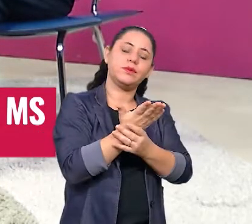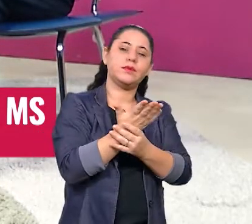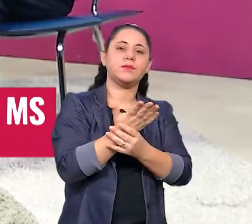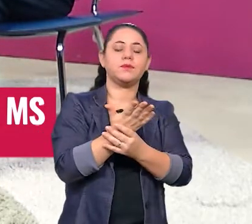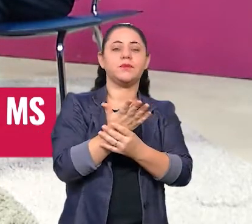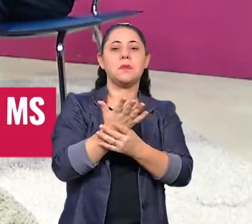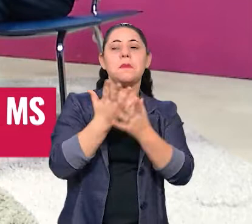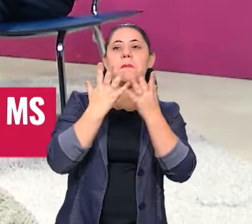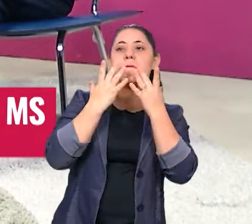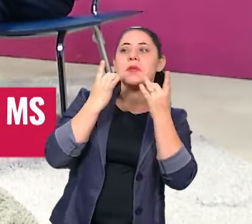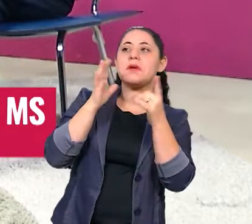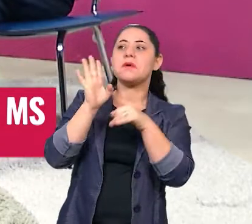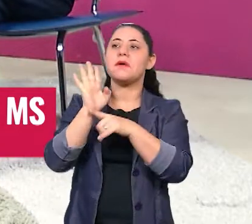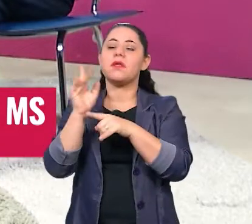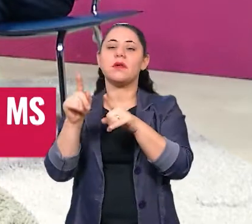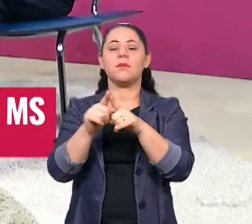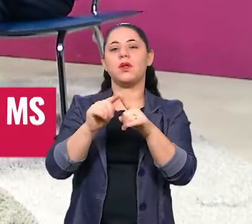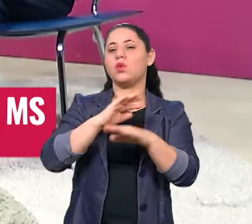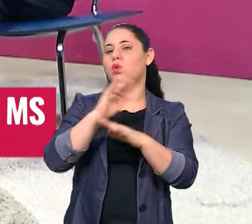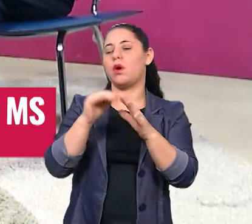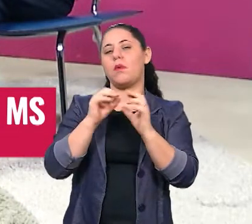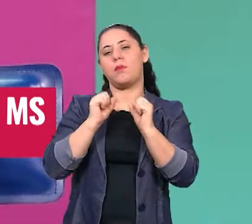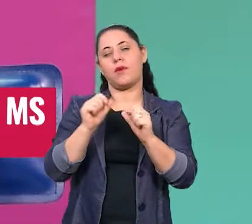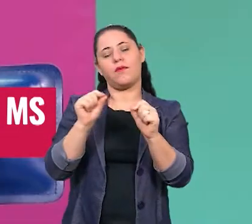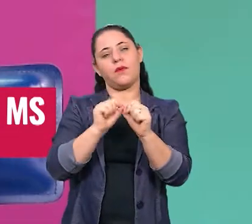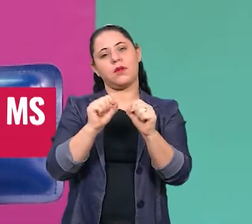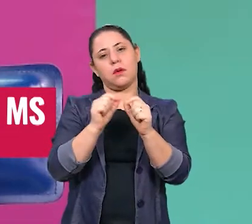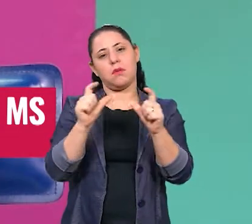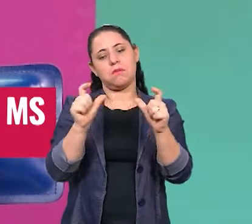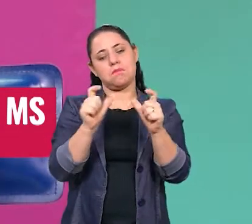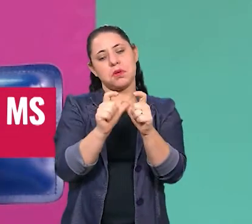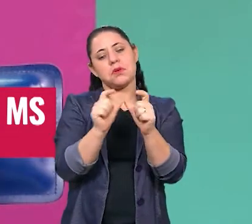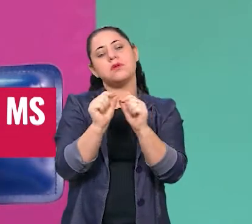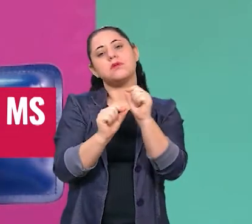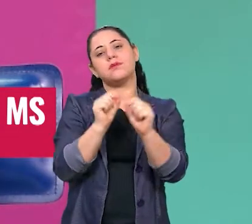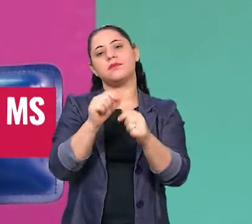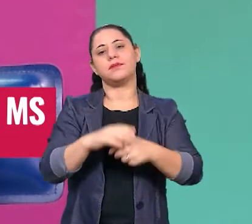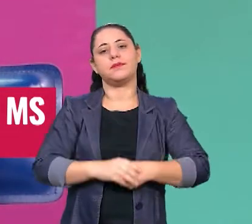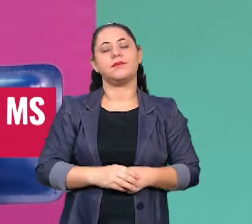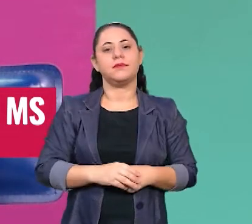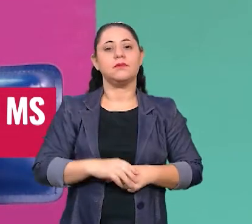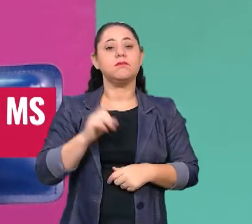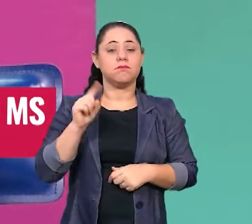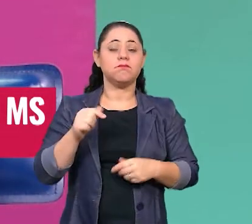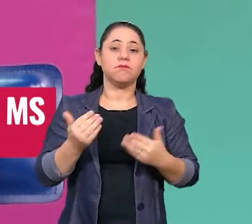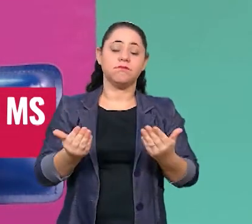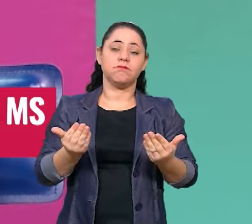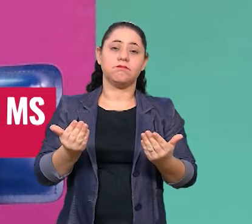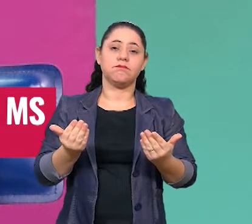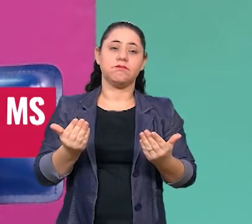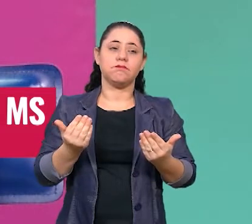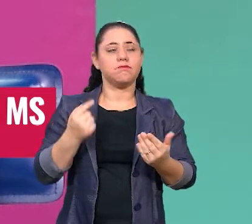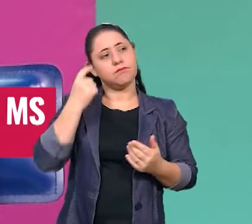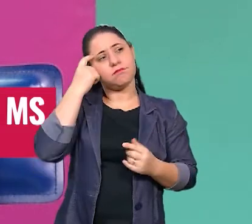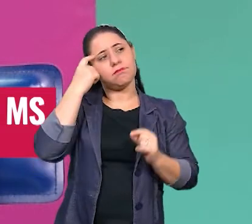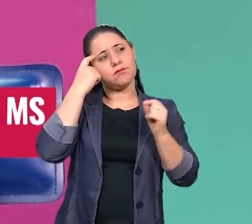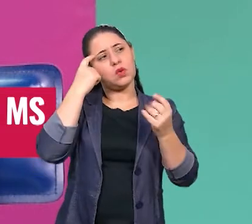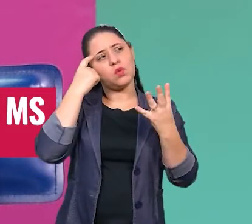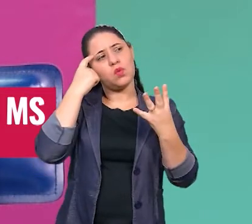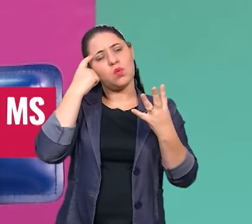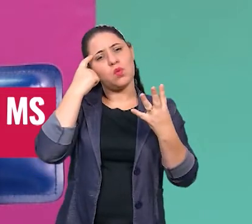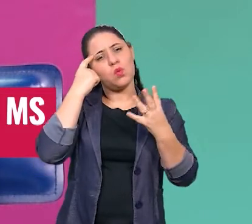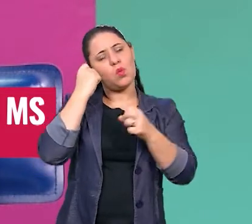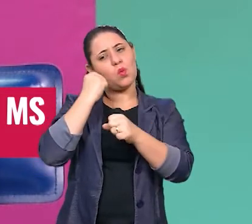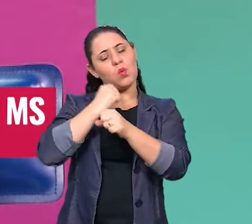produção e tudo que a gente pode fazer um pouquinho, né? E é praticamente isso. E acho que